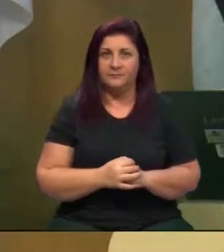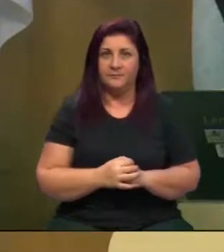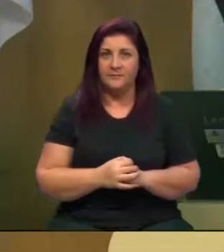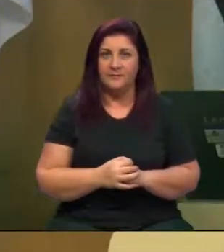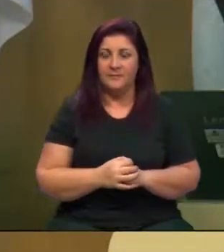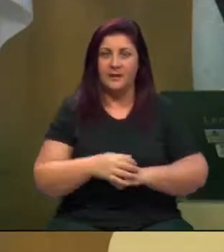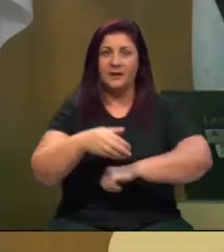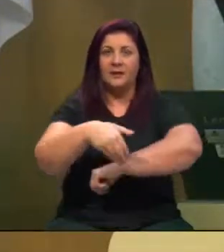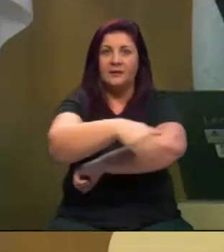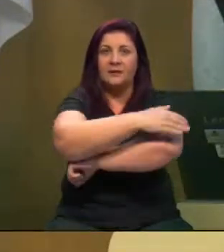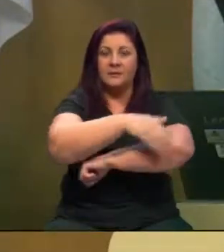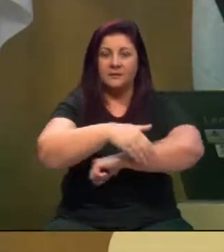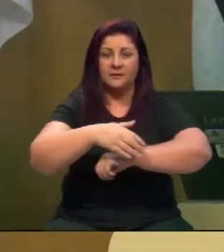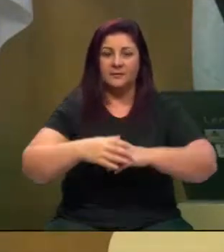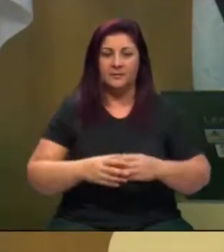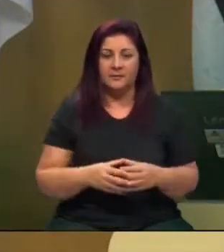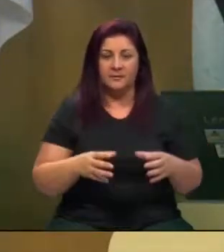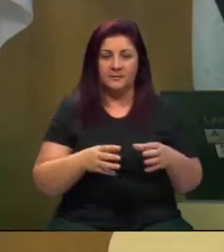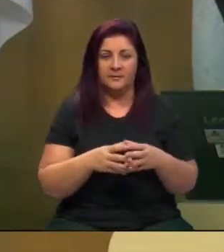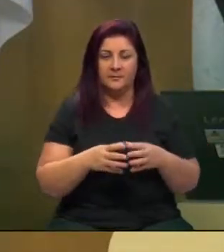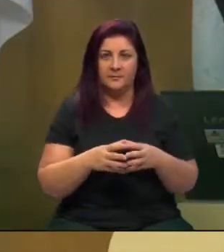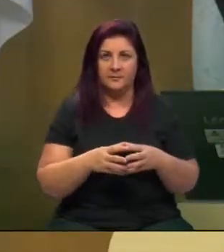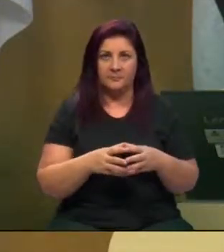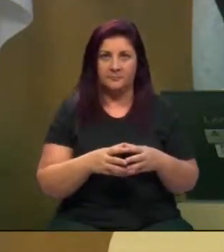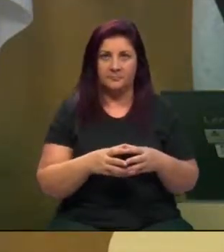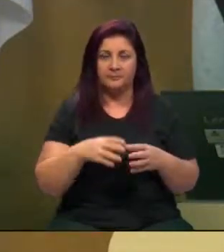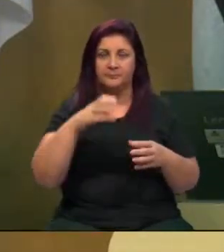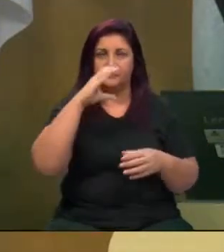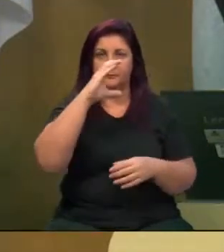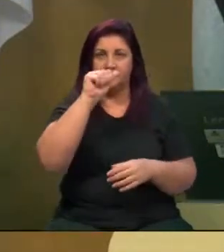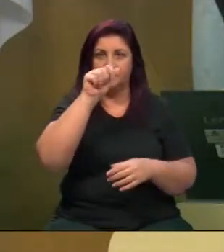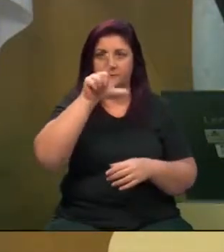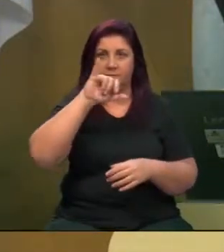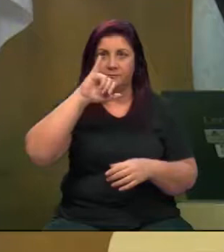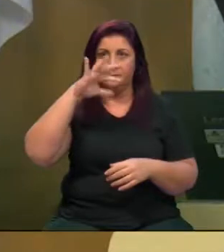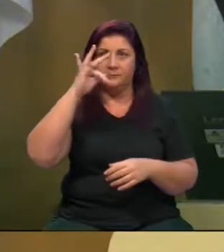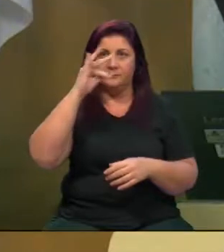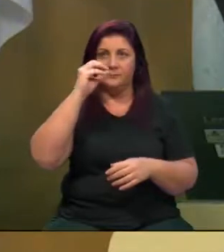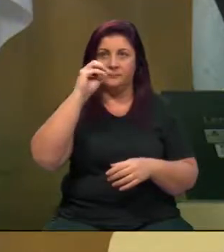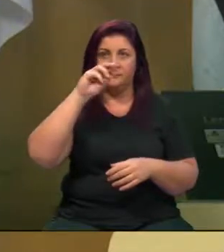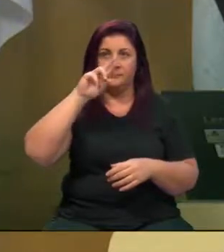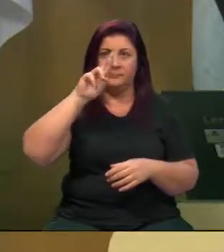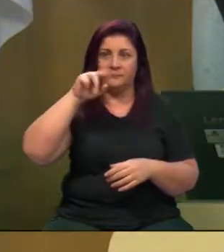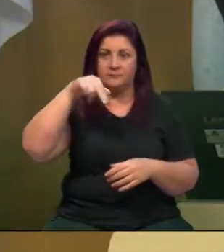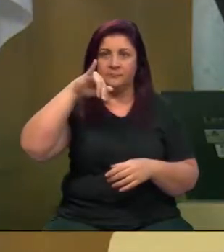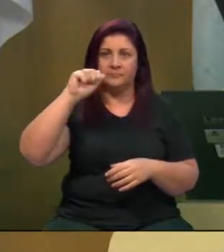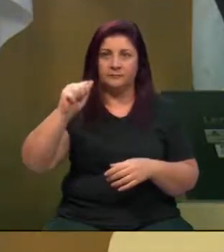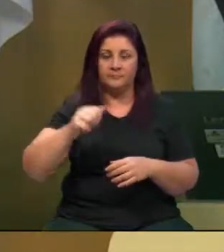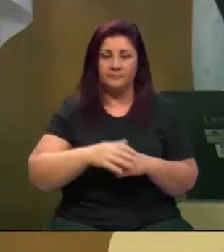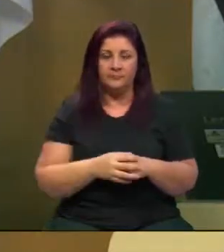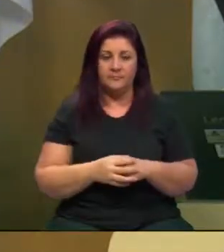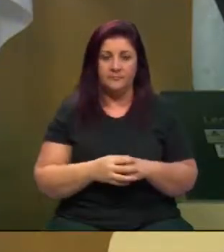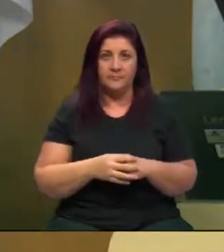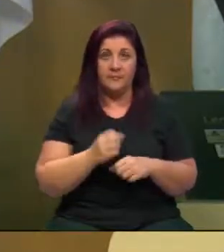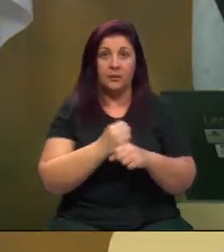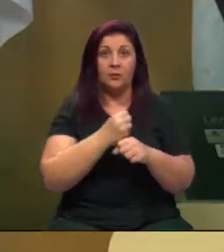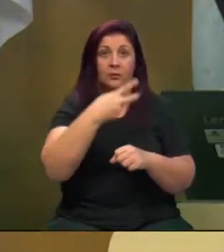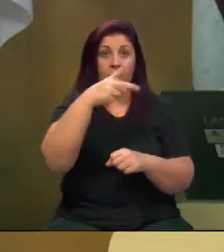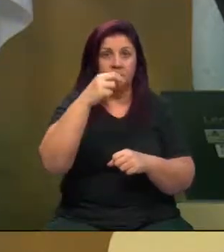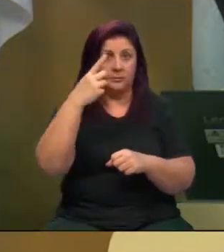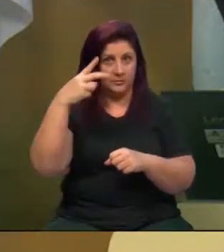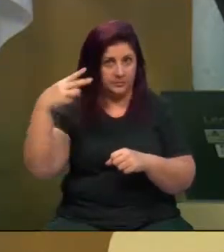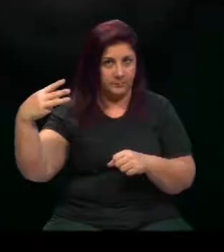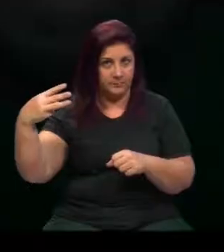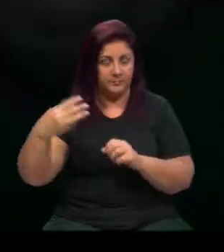da rotatória do bairro Jardim, Califórnia, do dia 12 de 6 de 2013. Por